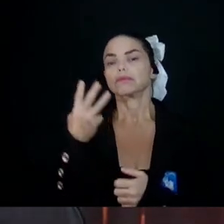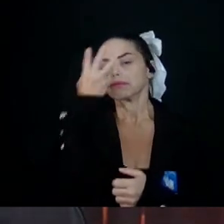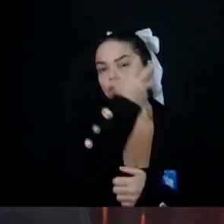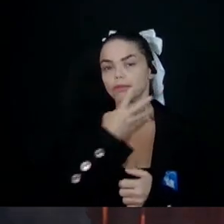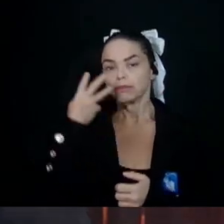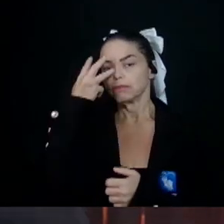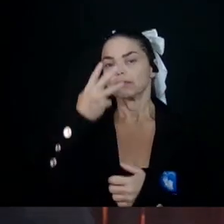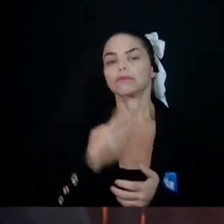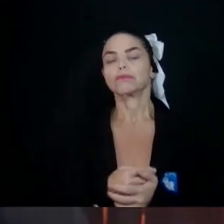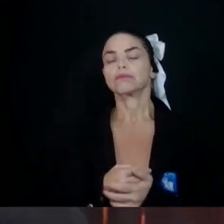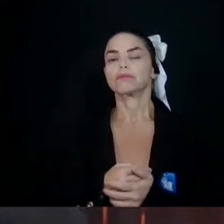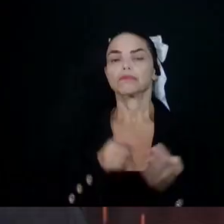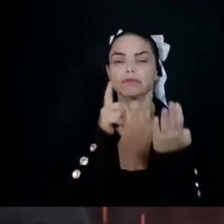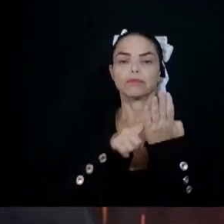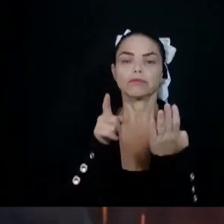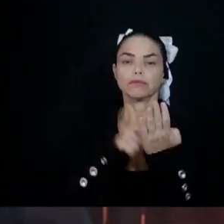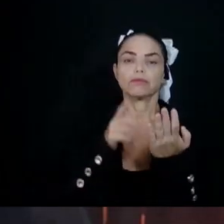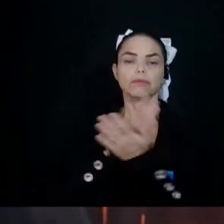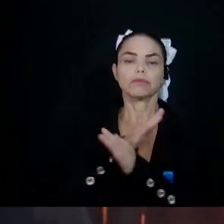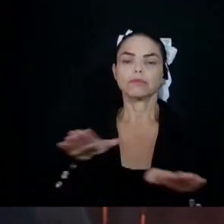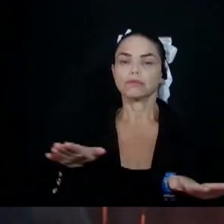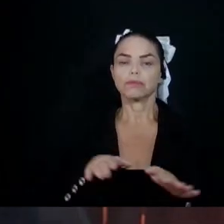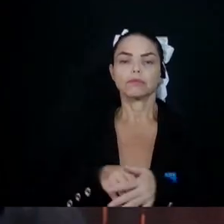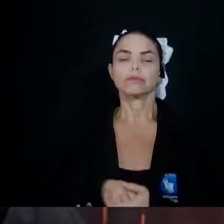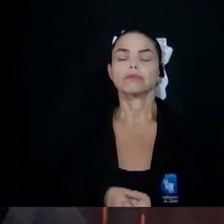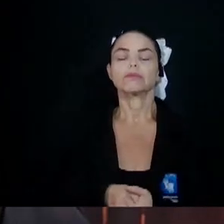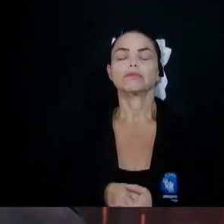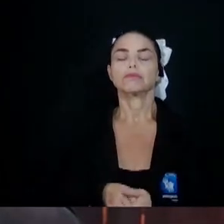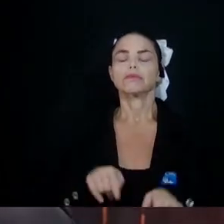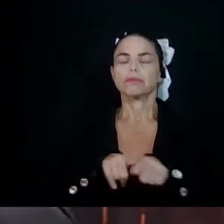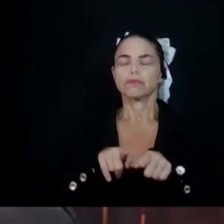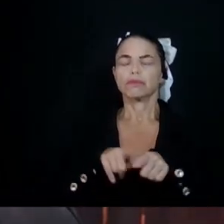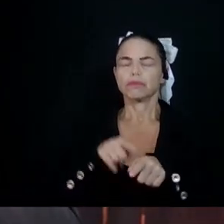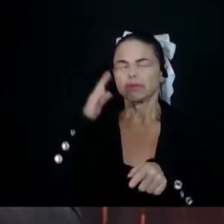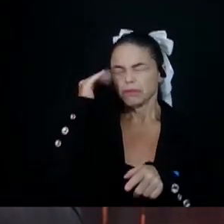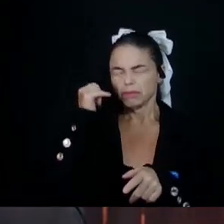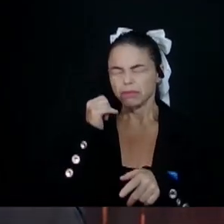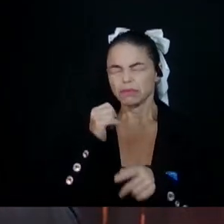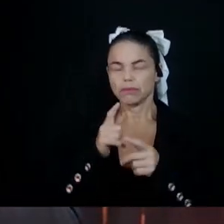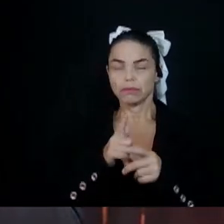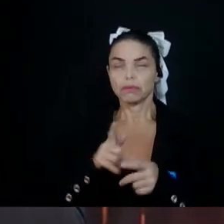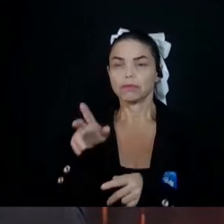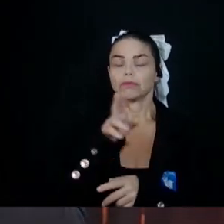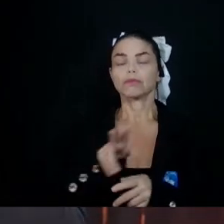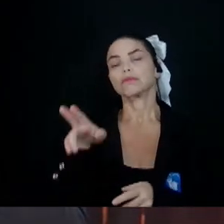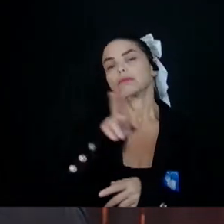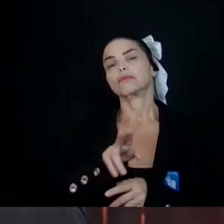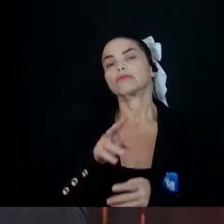aparelho. Acabou, acabou. Eles têm que também saber fazer a gestão dessas 3 horas, né?